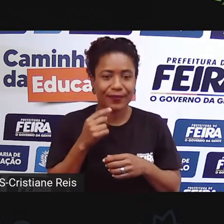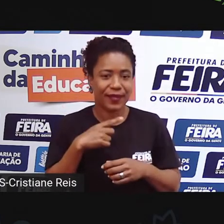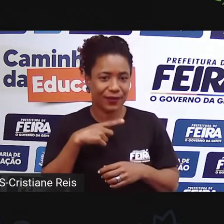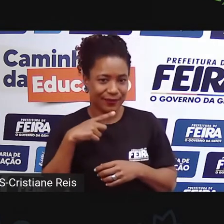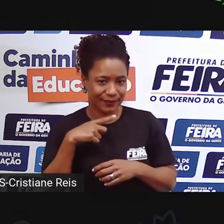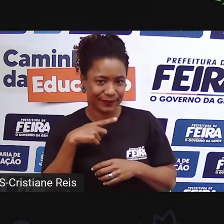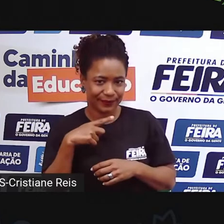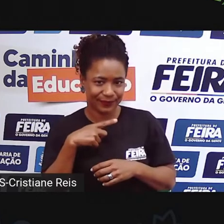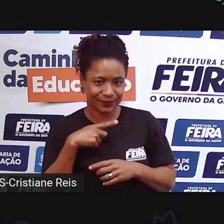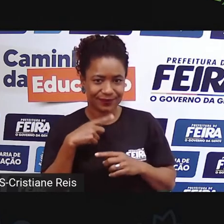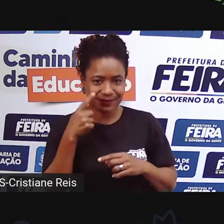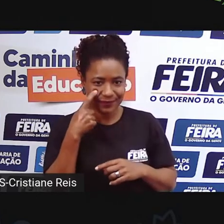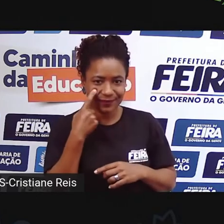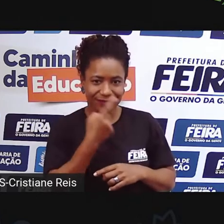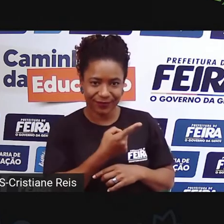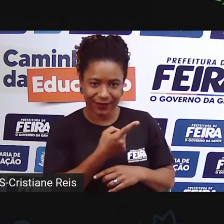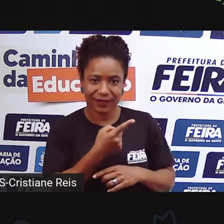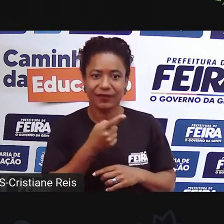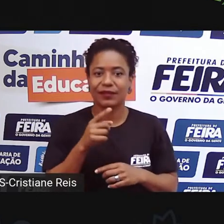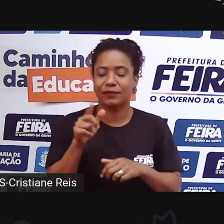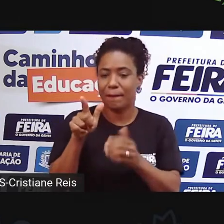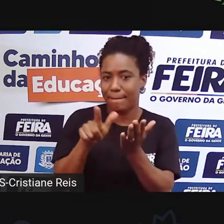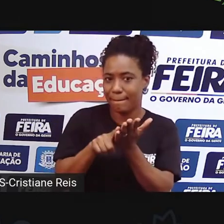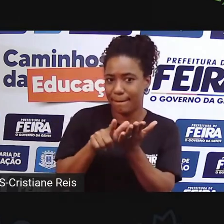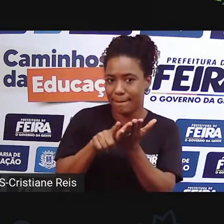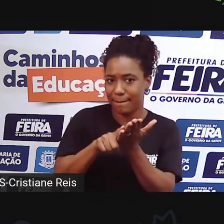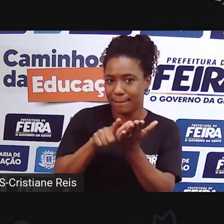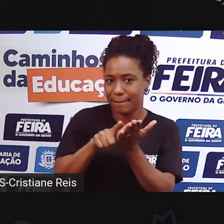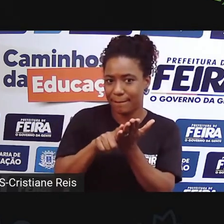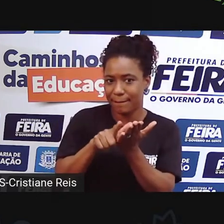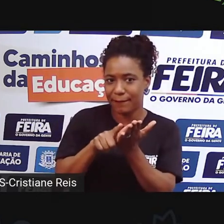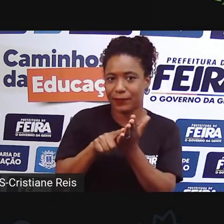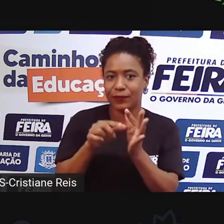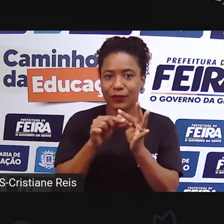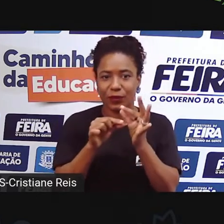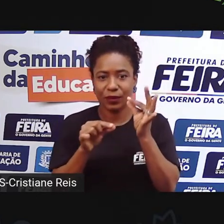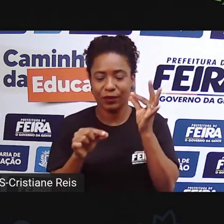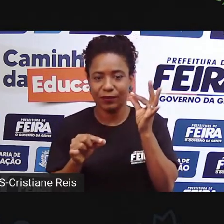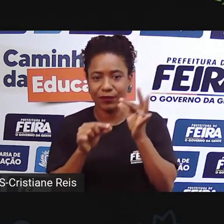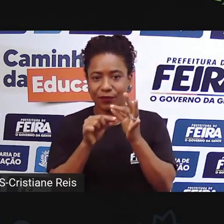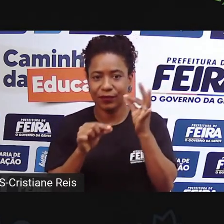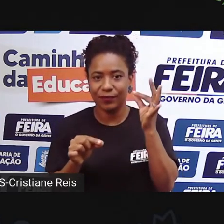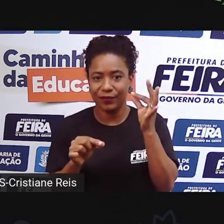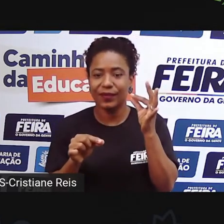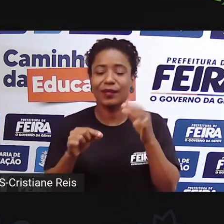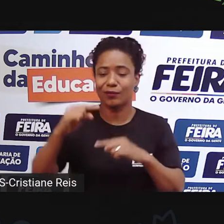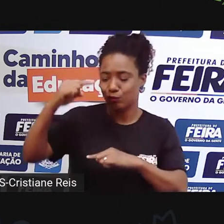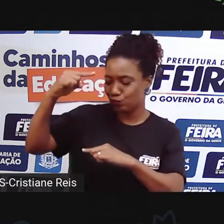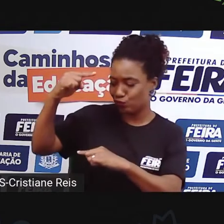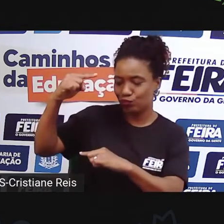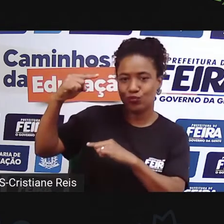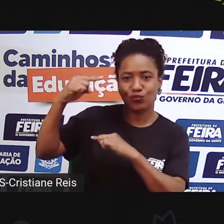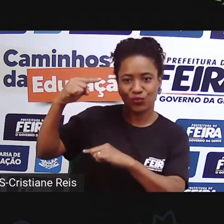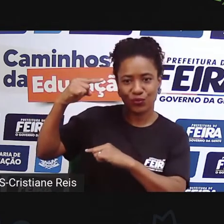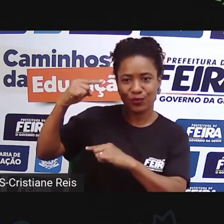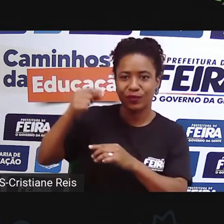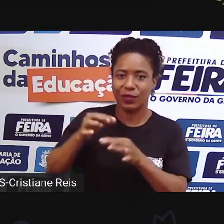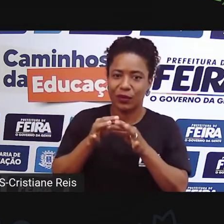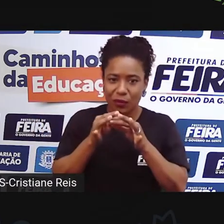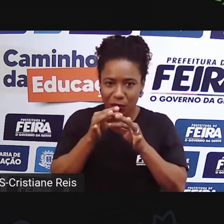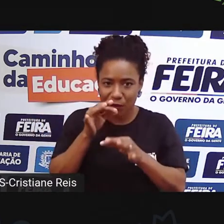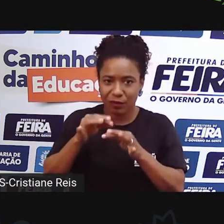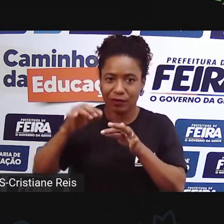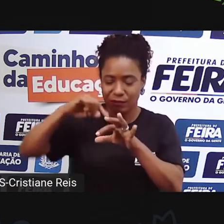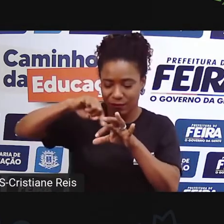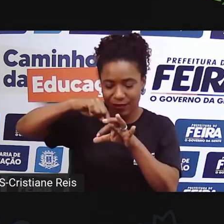ó, que é de papel. E tenho esse aqui, que veio numa garrafinha. Então, eu reaproveito ele,